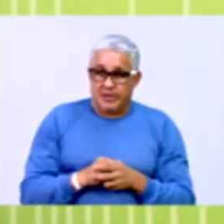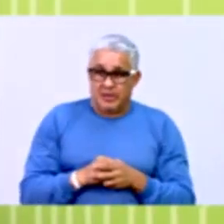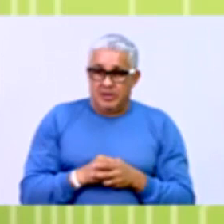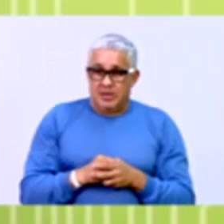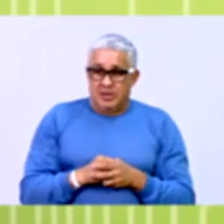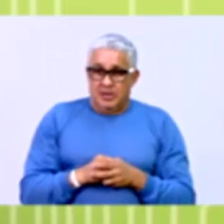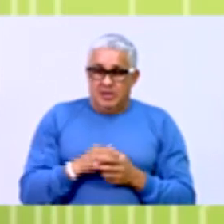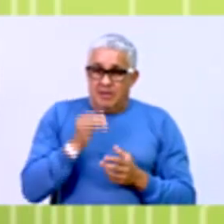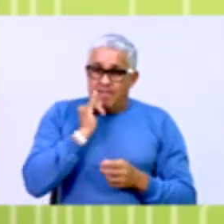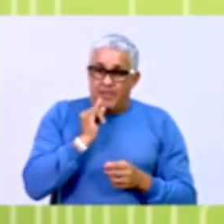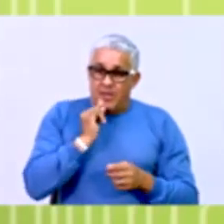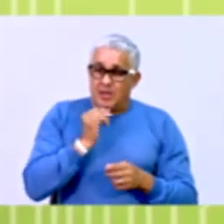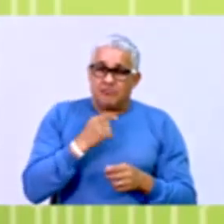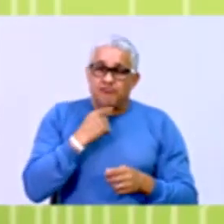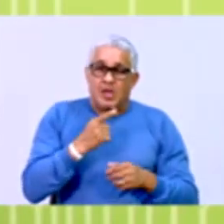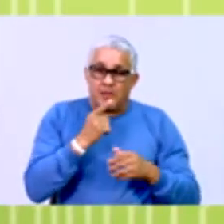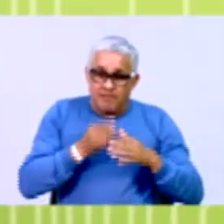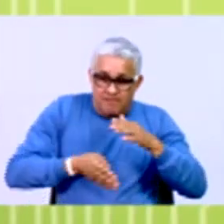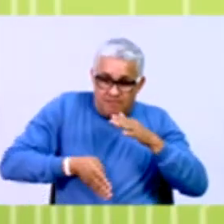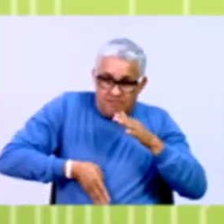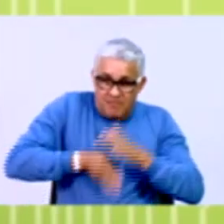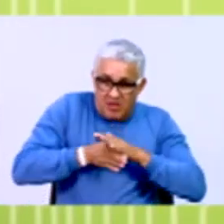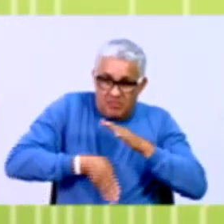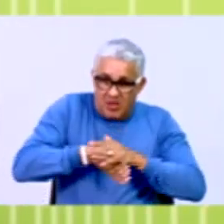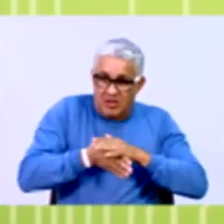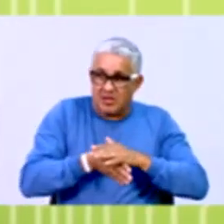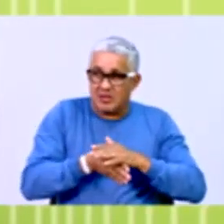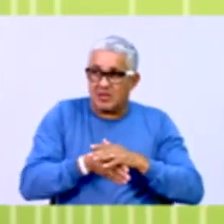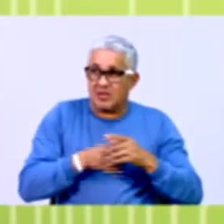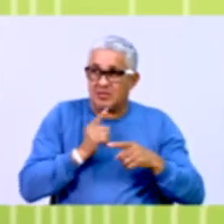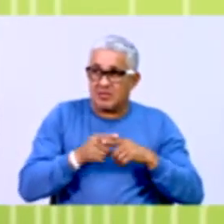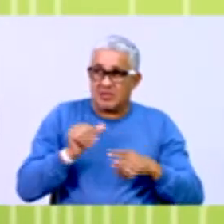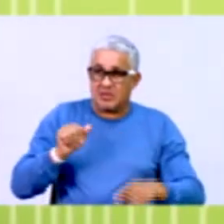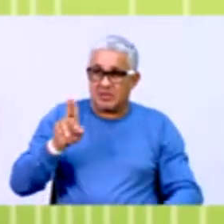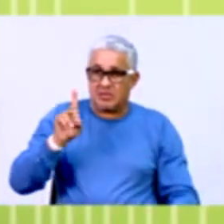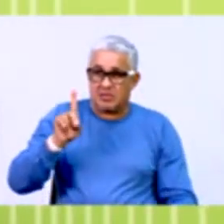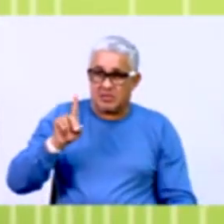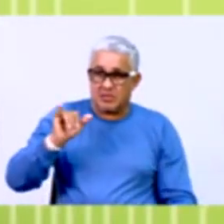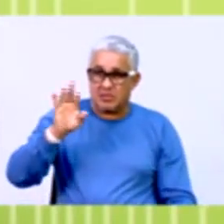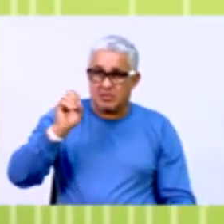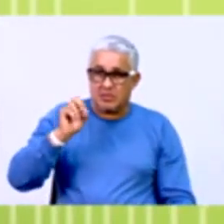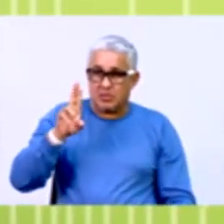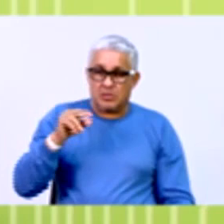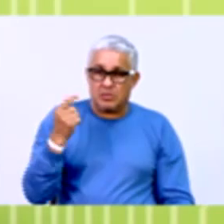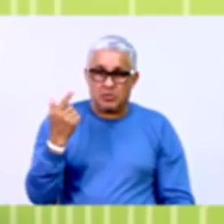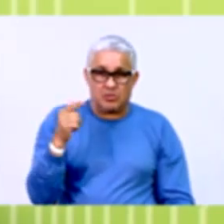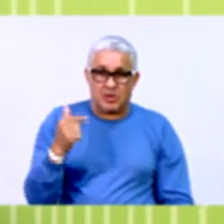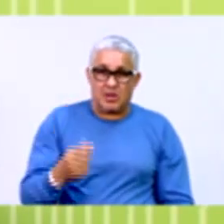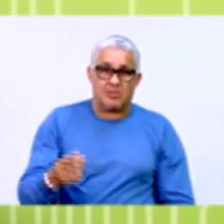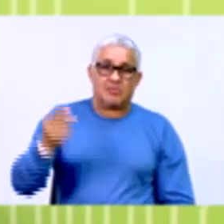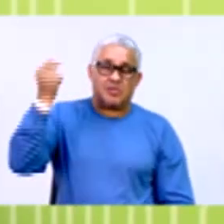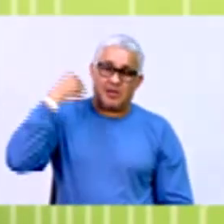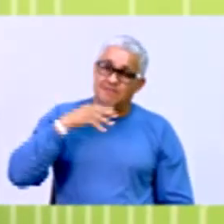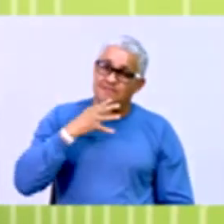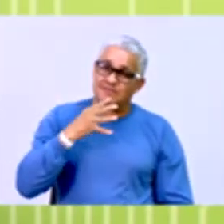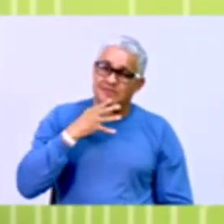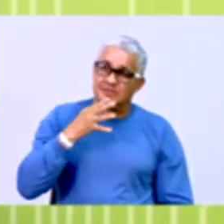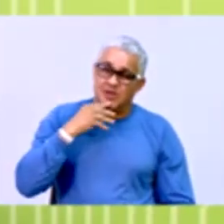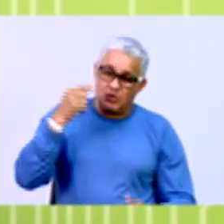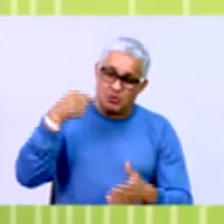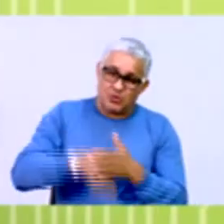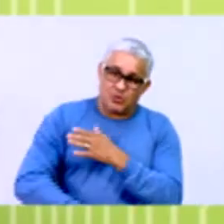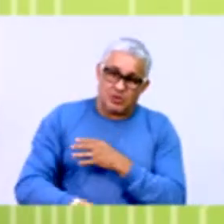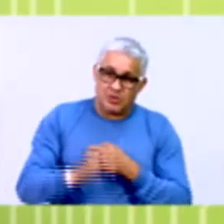se impenetrável, né? O auditor, primeiro não havia também tantos auditores, talvez, com aquele conhecimento, aquela expertise